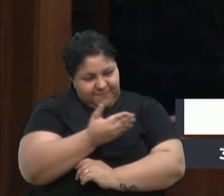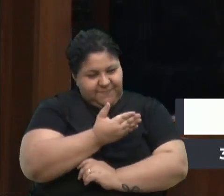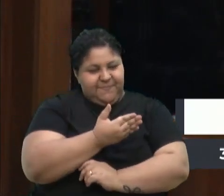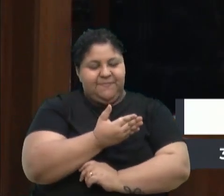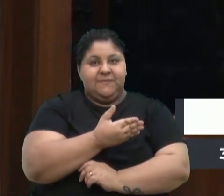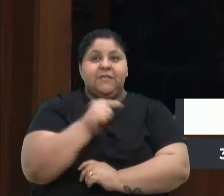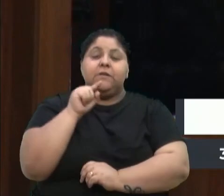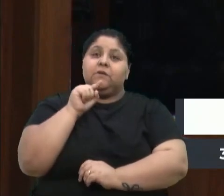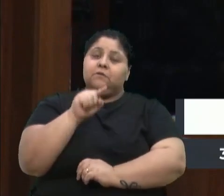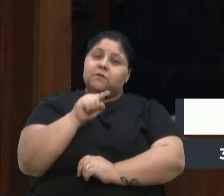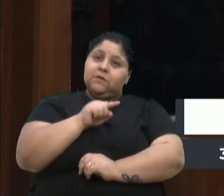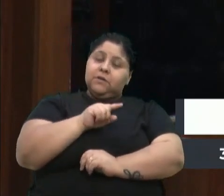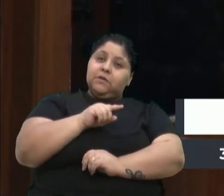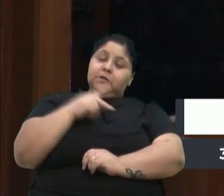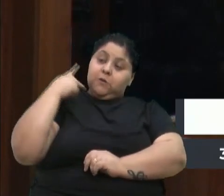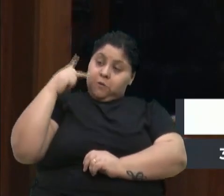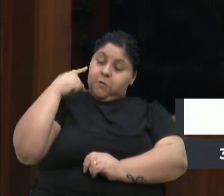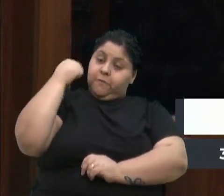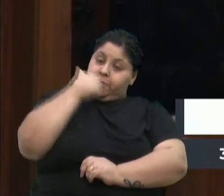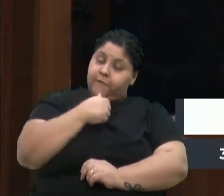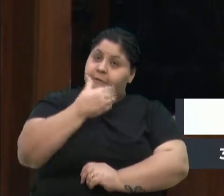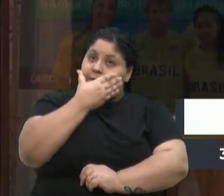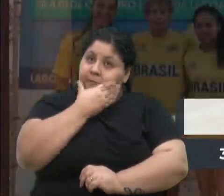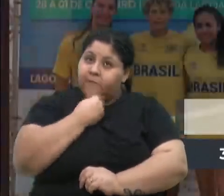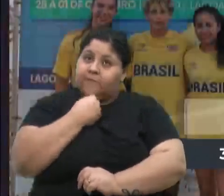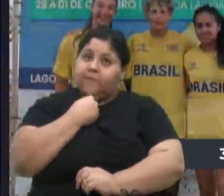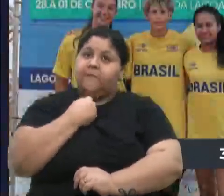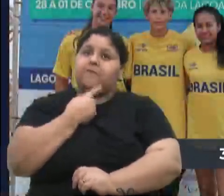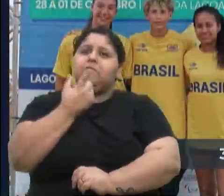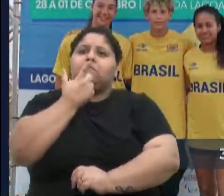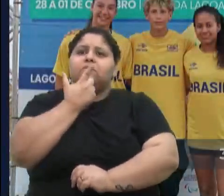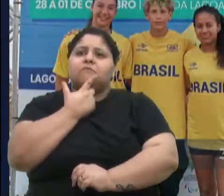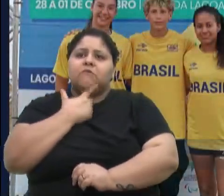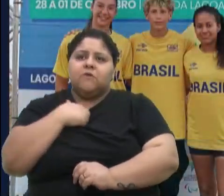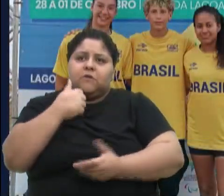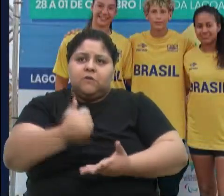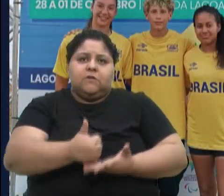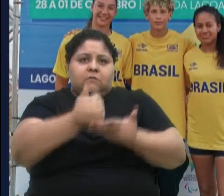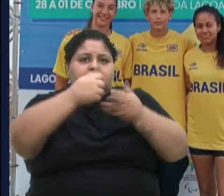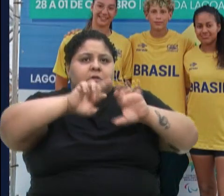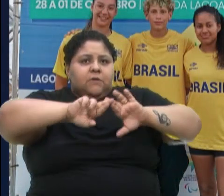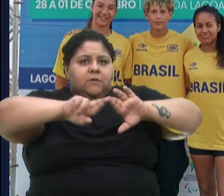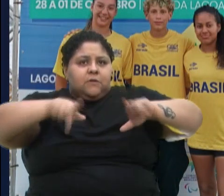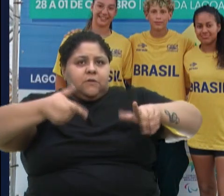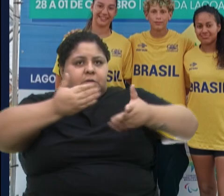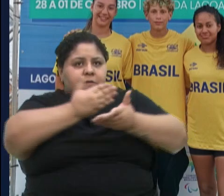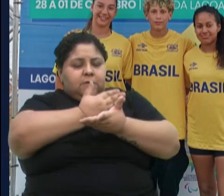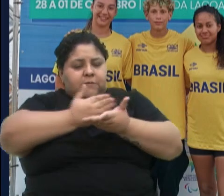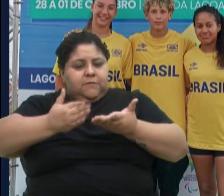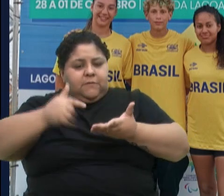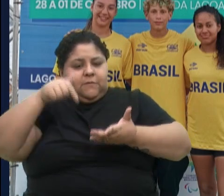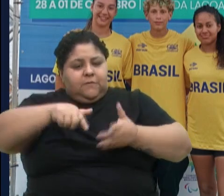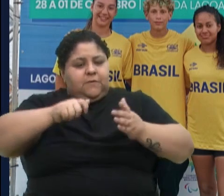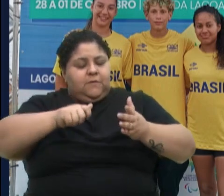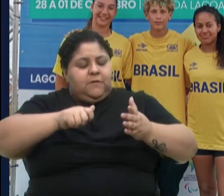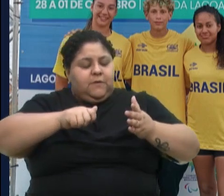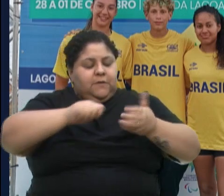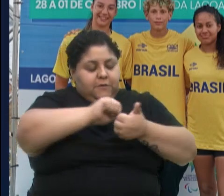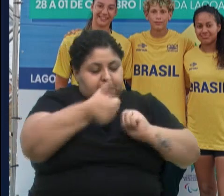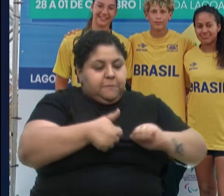a vocês, vereadoras e vereadores, que simpatizam e apoiam as diferentes iniciativas esportivas da nossa região.